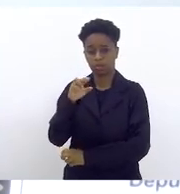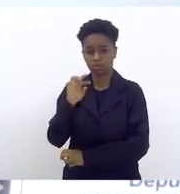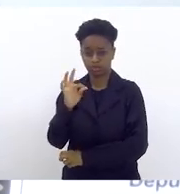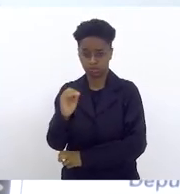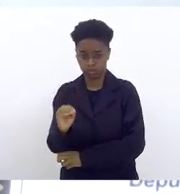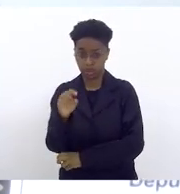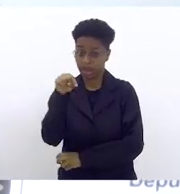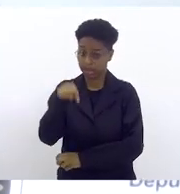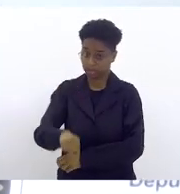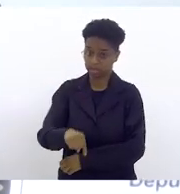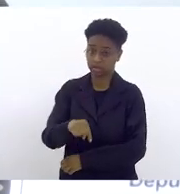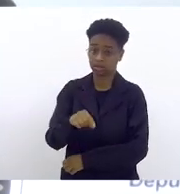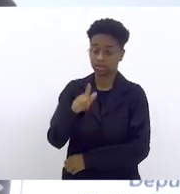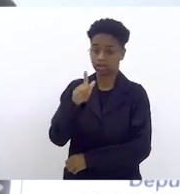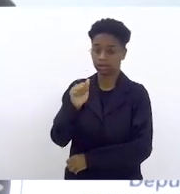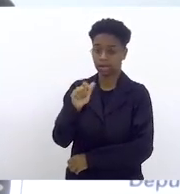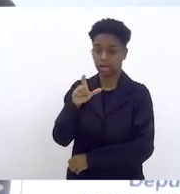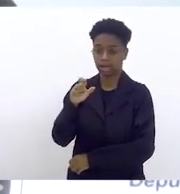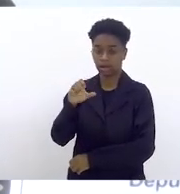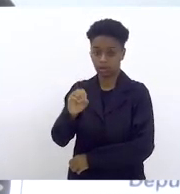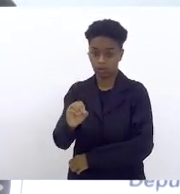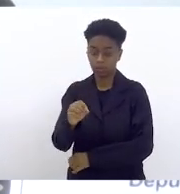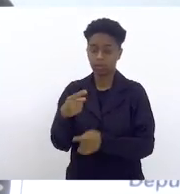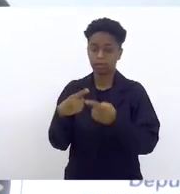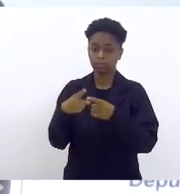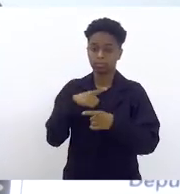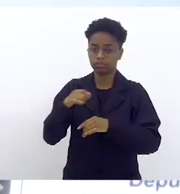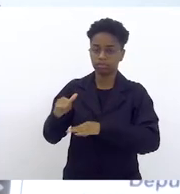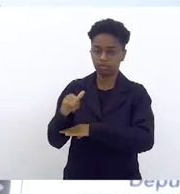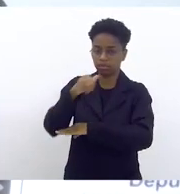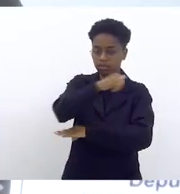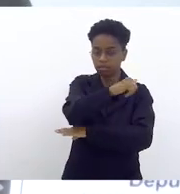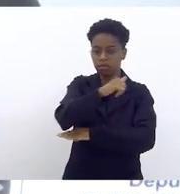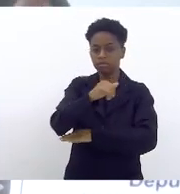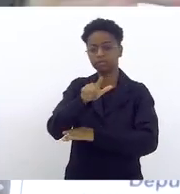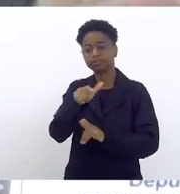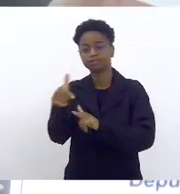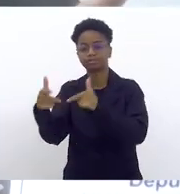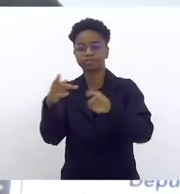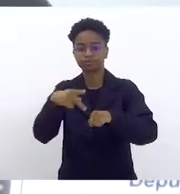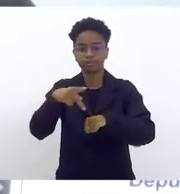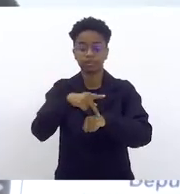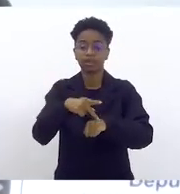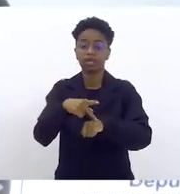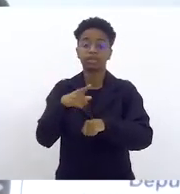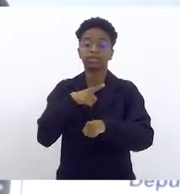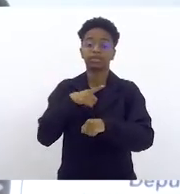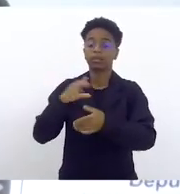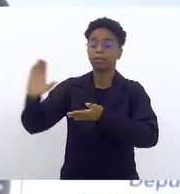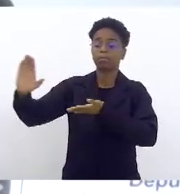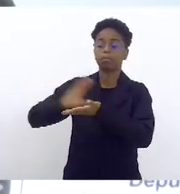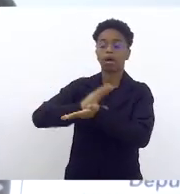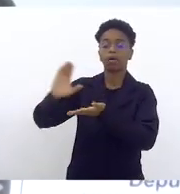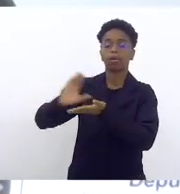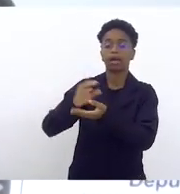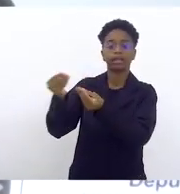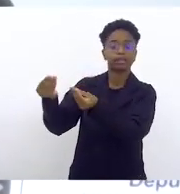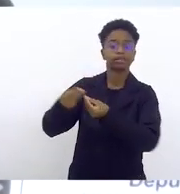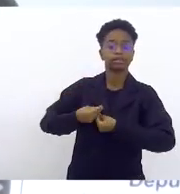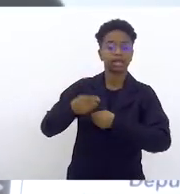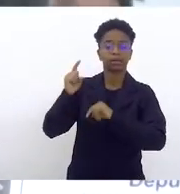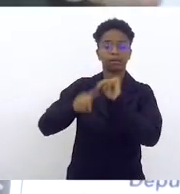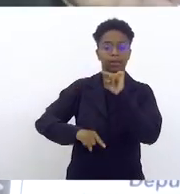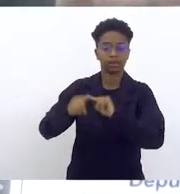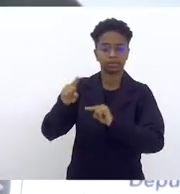Rio de Janeiro na barriga desses aviões desses jogos internacionais é que chegam os insumos dos